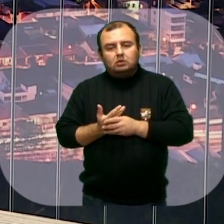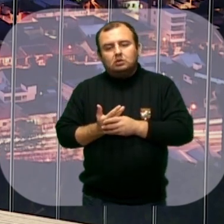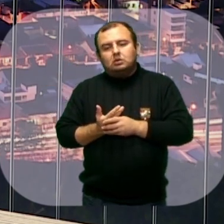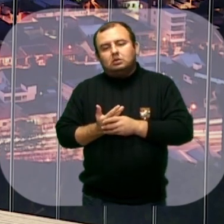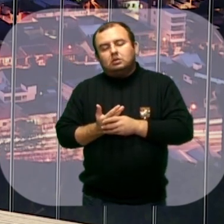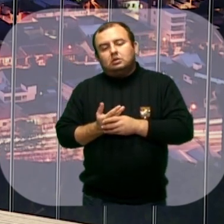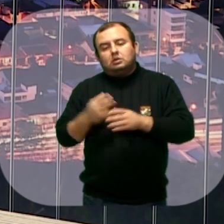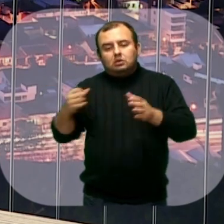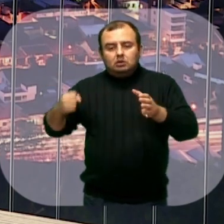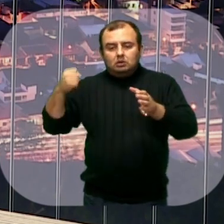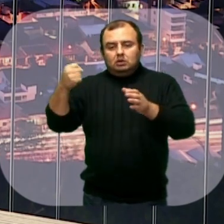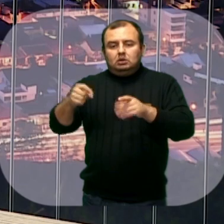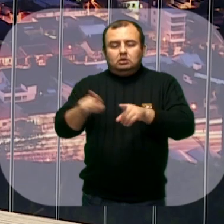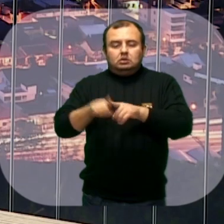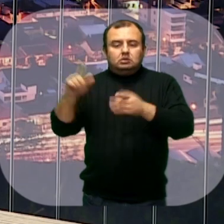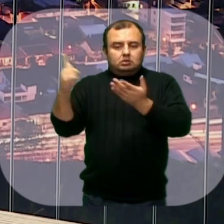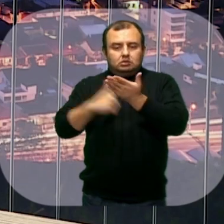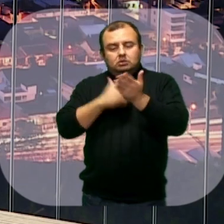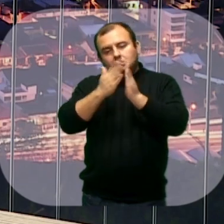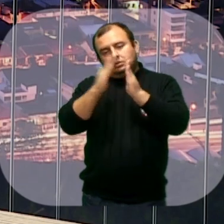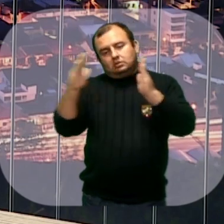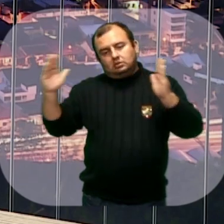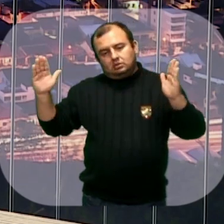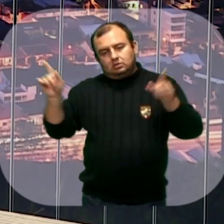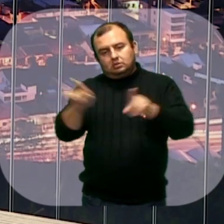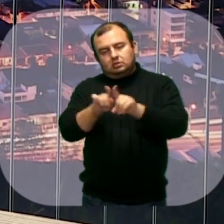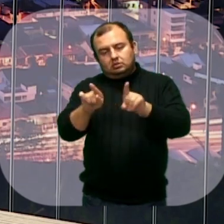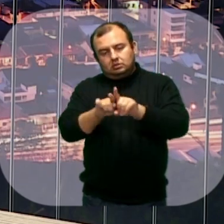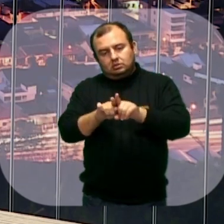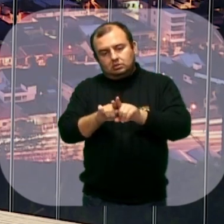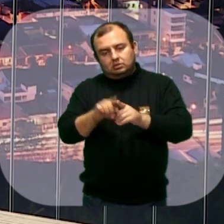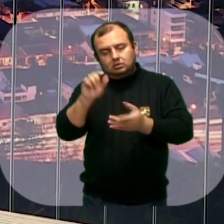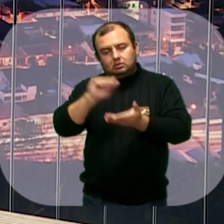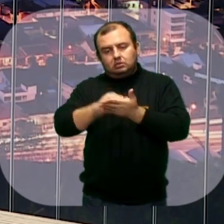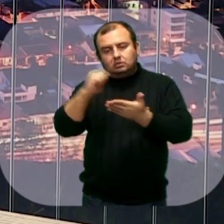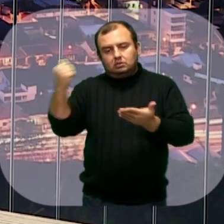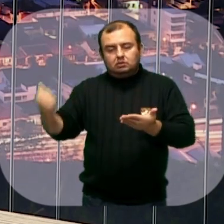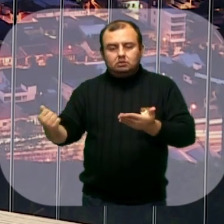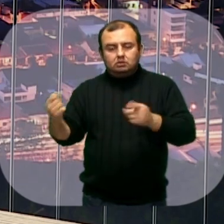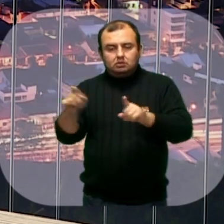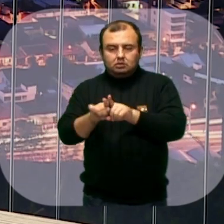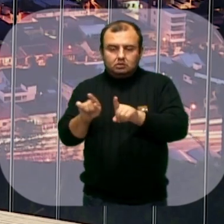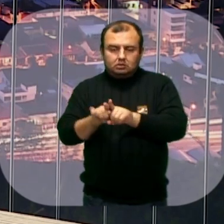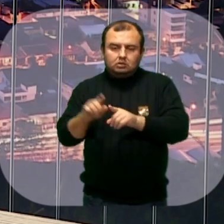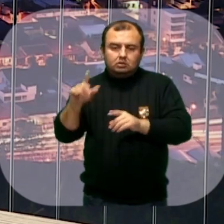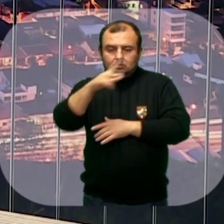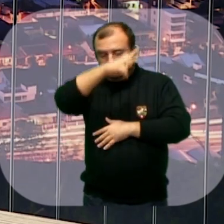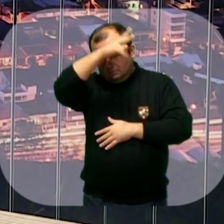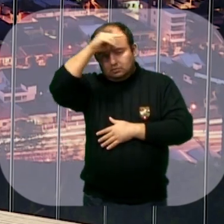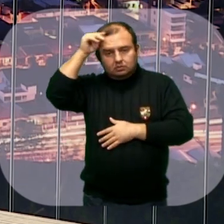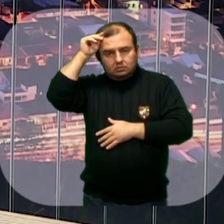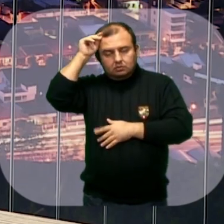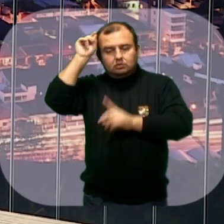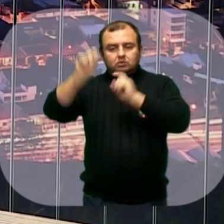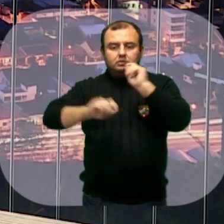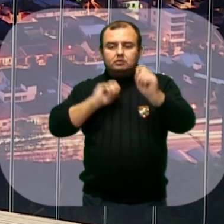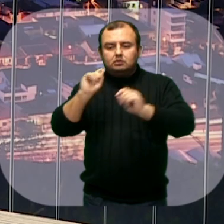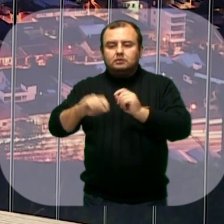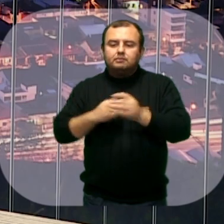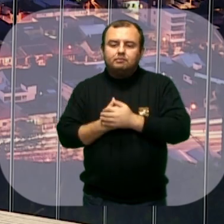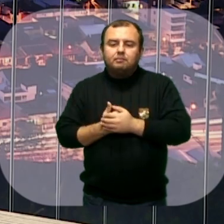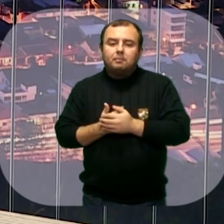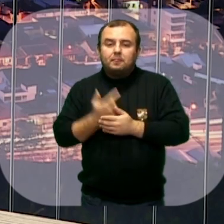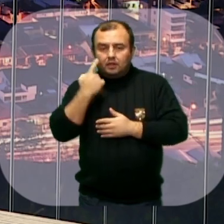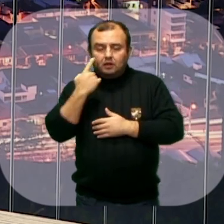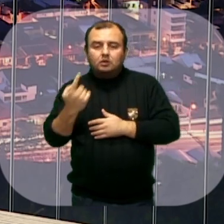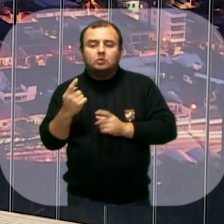da inserção também da biblioteca nas agendas da prefeitura. De que forma? Eu vi que